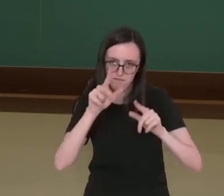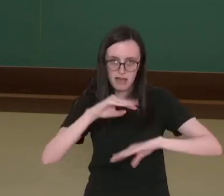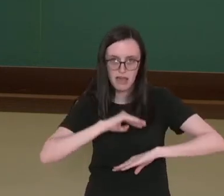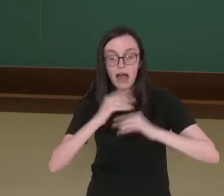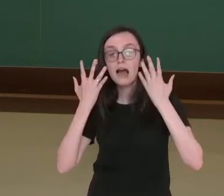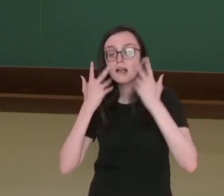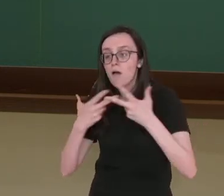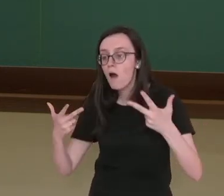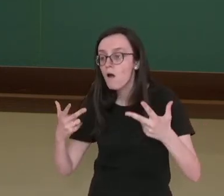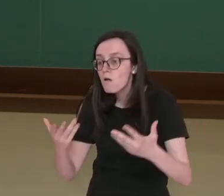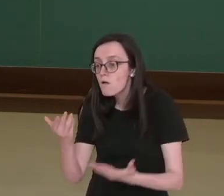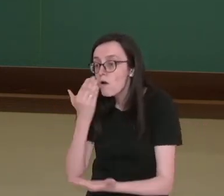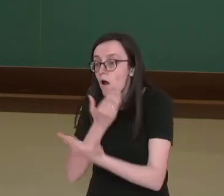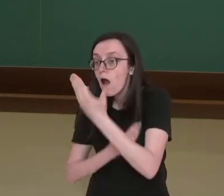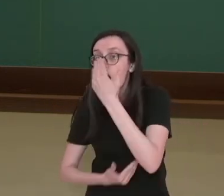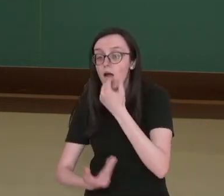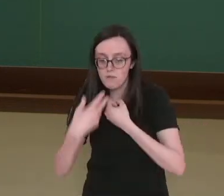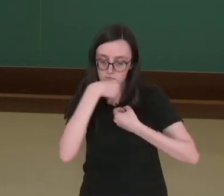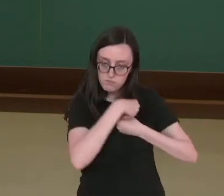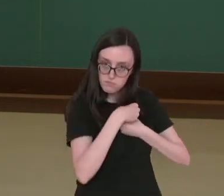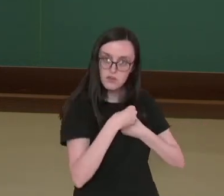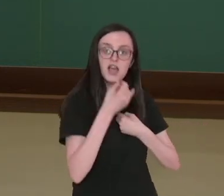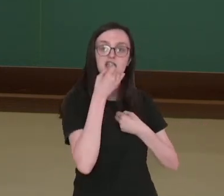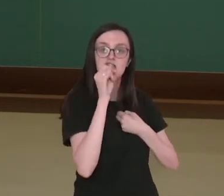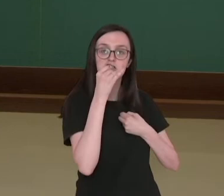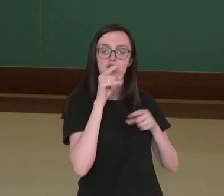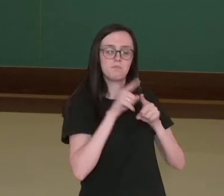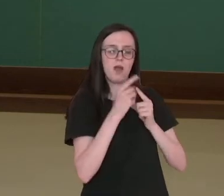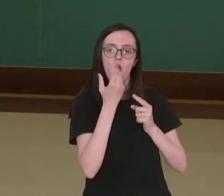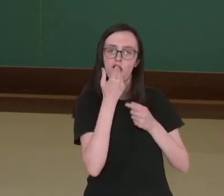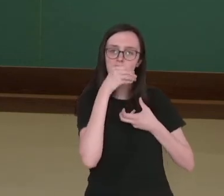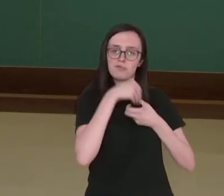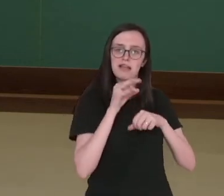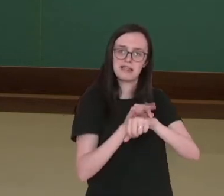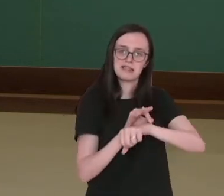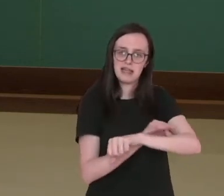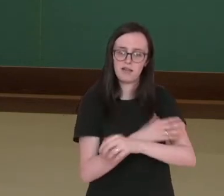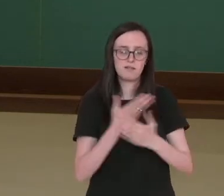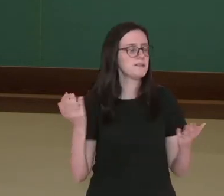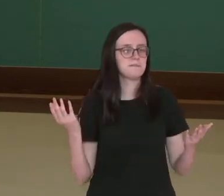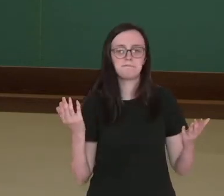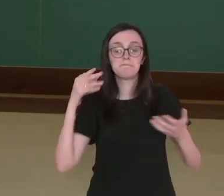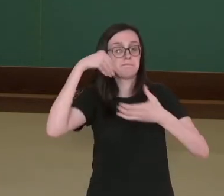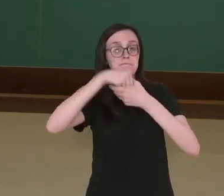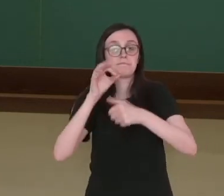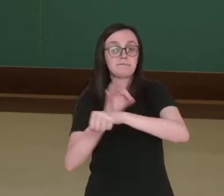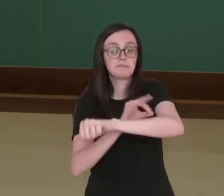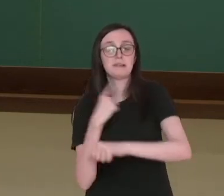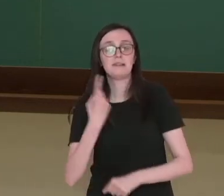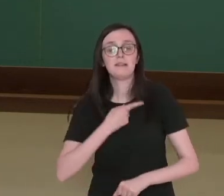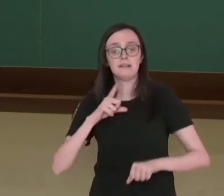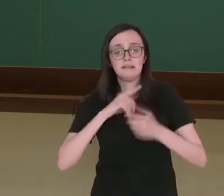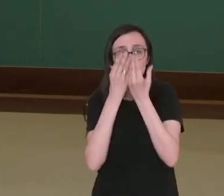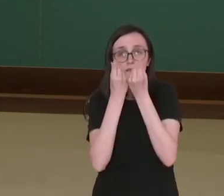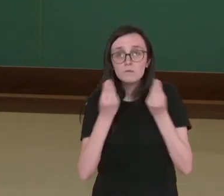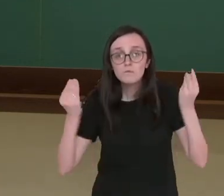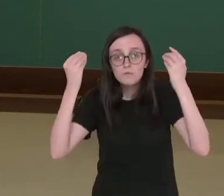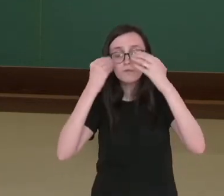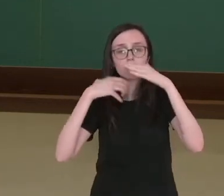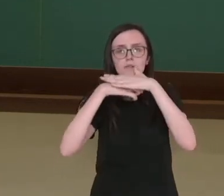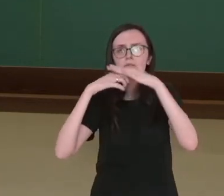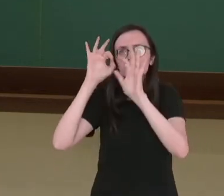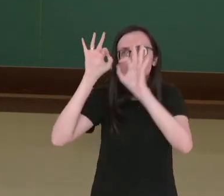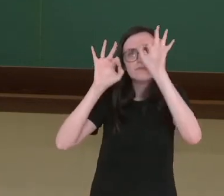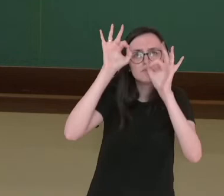digerido. Então, existe o lisossomo que faz essa digestão. Então, dentro da célula, nós temos várias estruturas